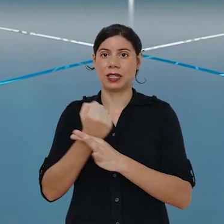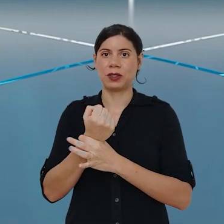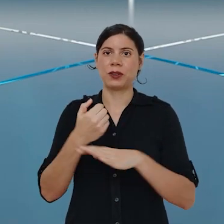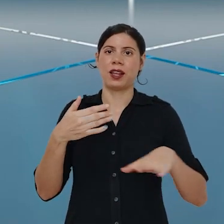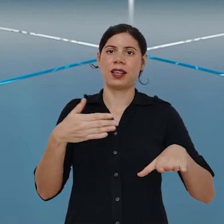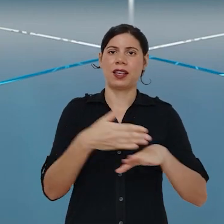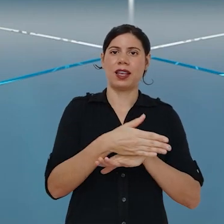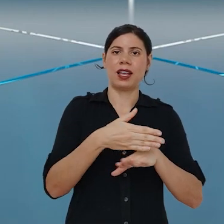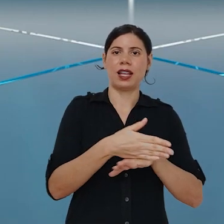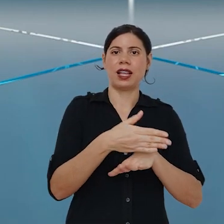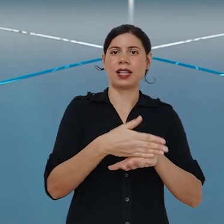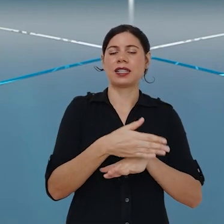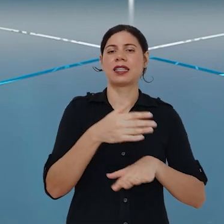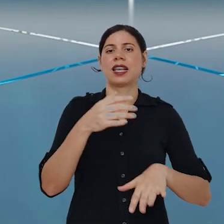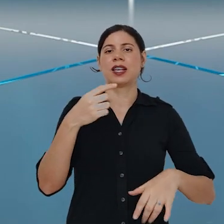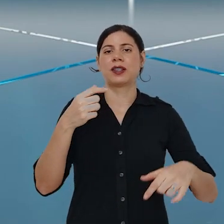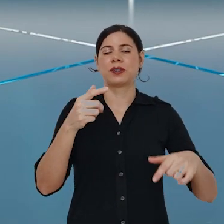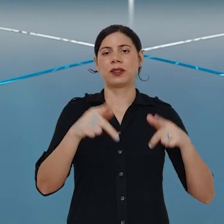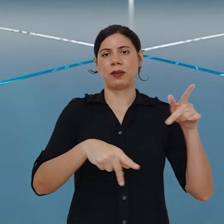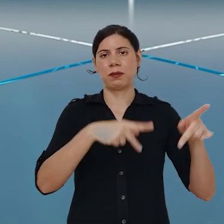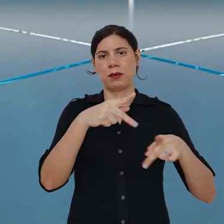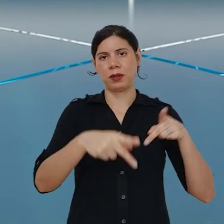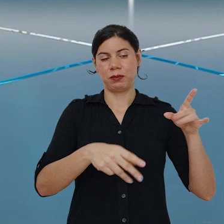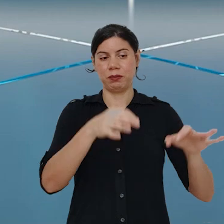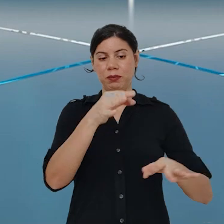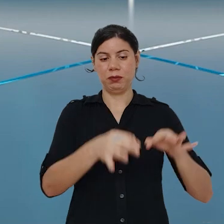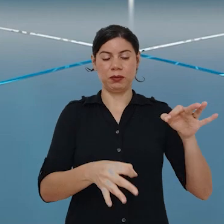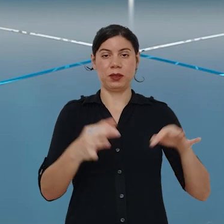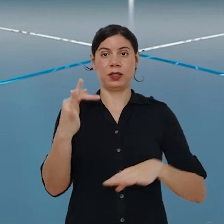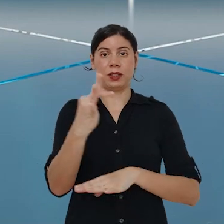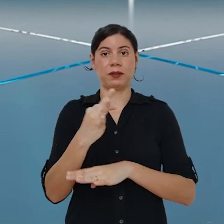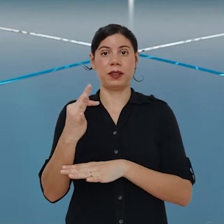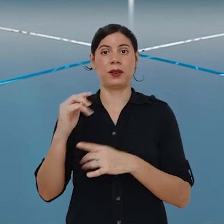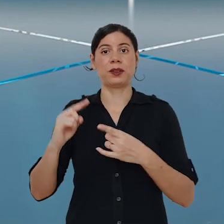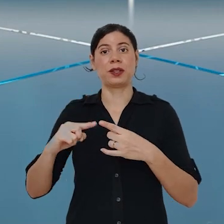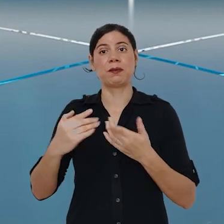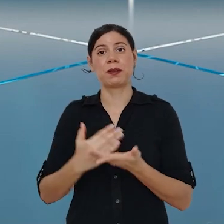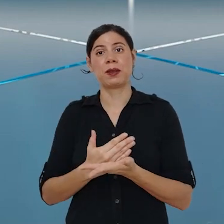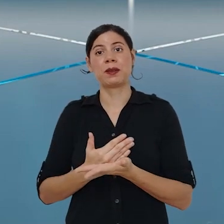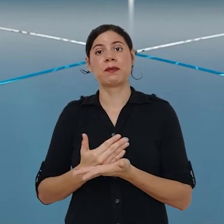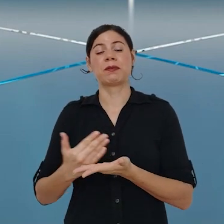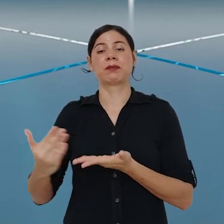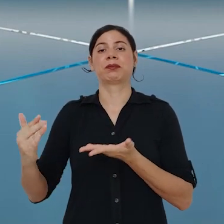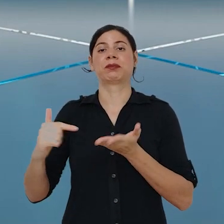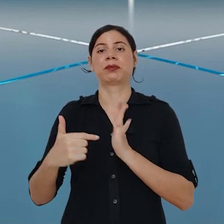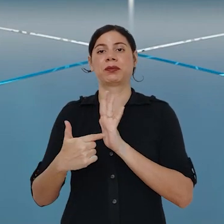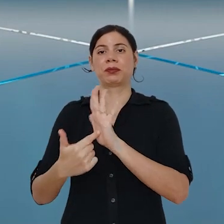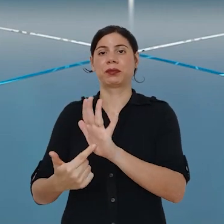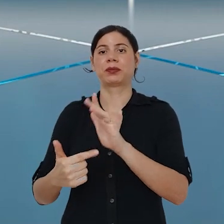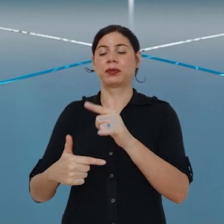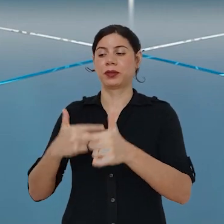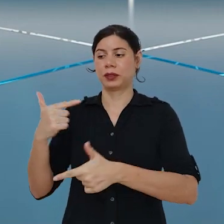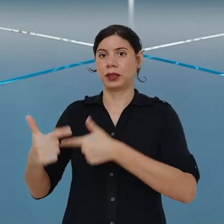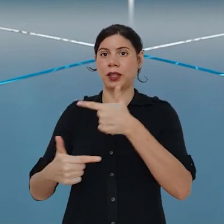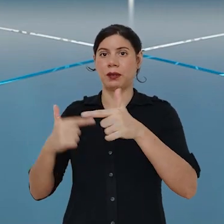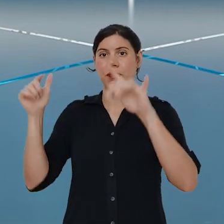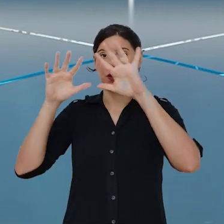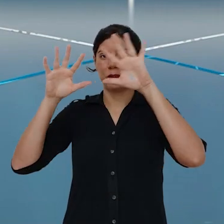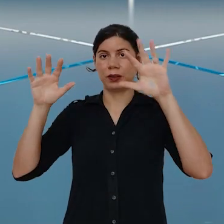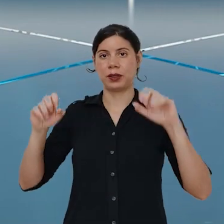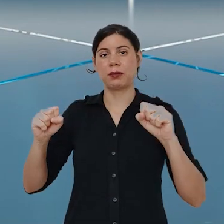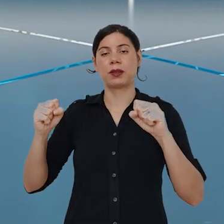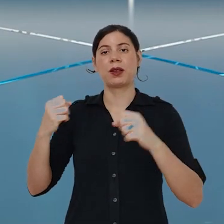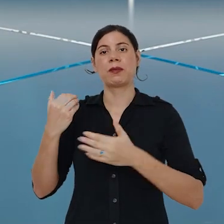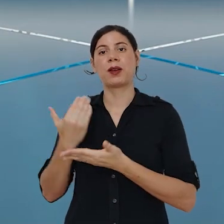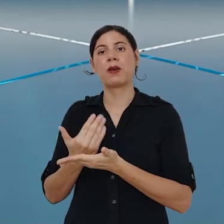assegurar maior acesso da população à Justiça Federal e mostra o início do trabalho do Tribunal para implantar o juiz